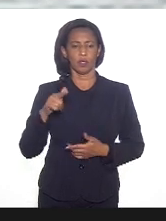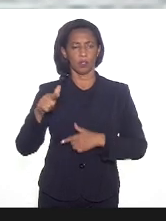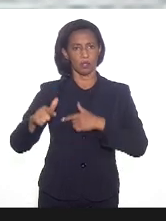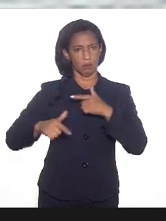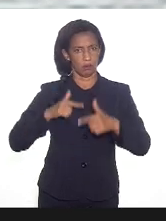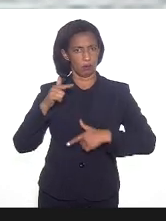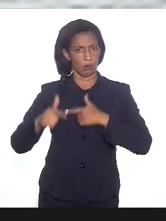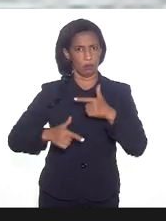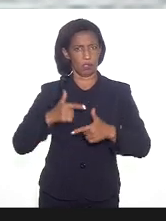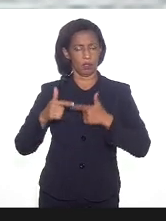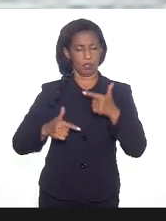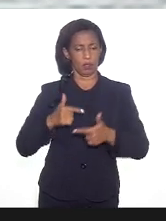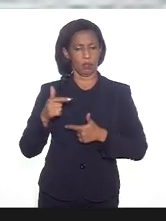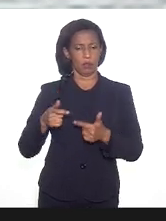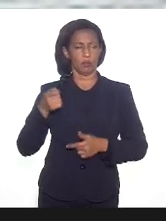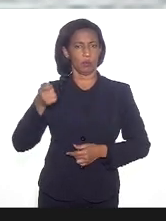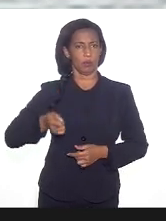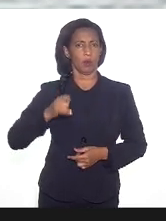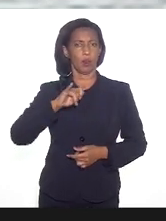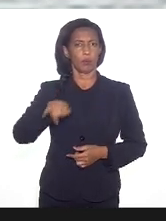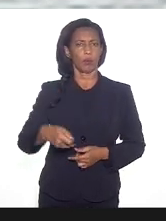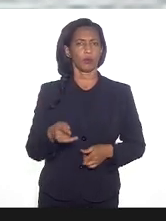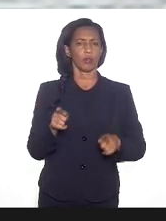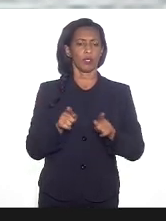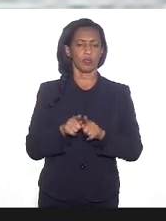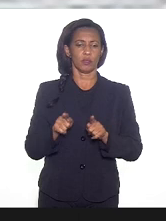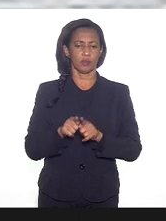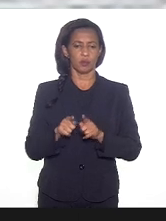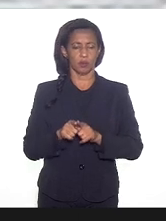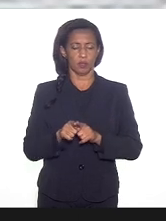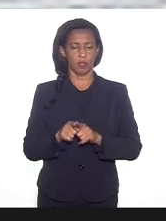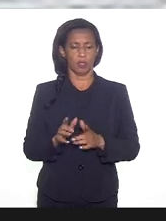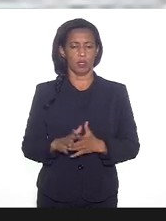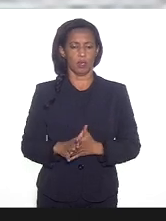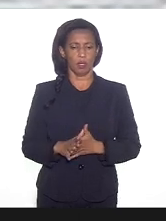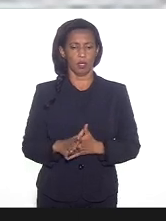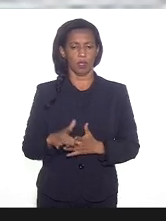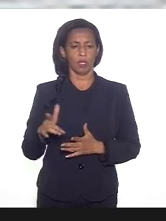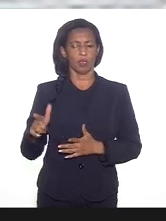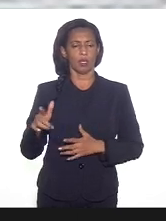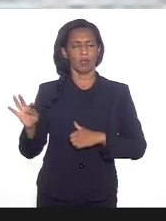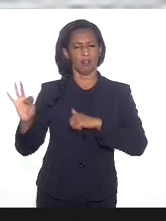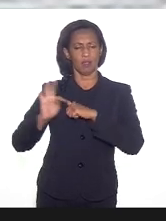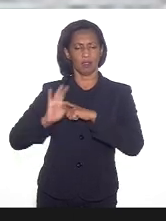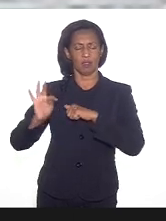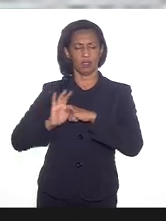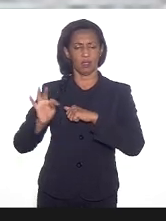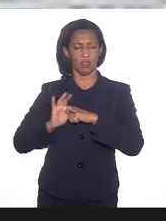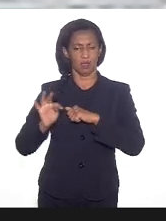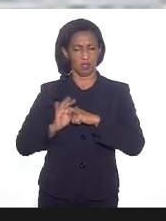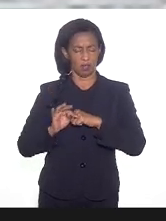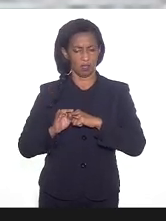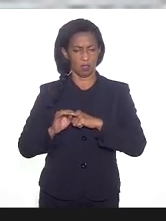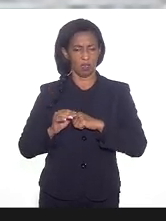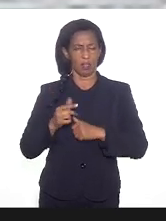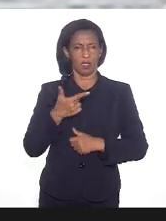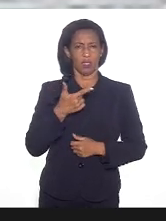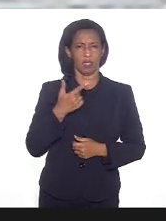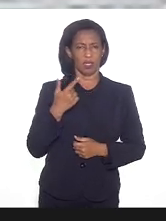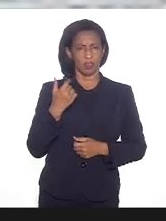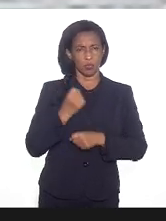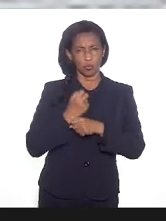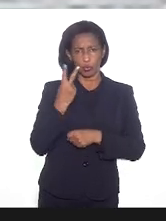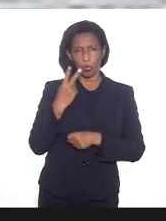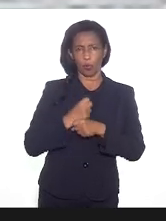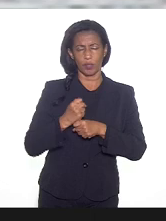tribunal, pela oportunidade também de assessoramento técnico aos trabalhos que foram desenvolvidos ao longo desses últimos 2 anos pela CPI.